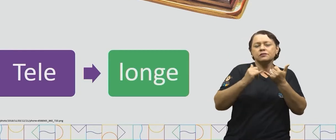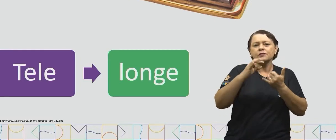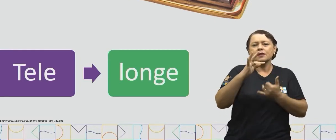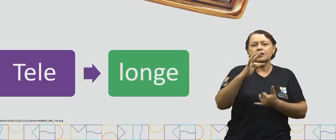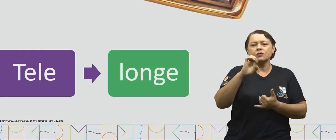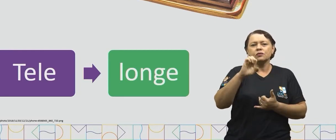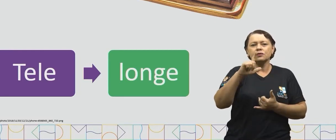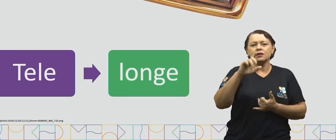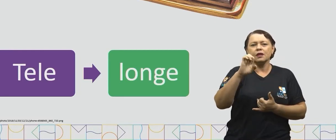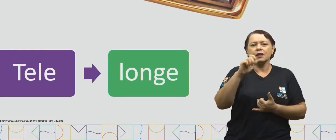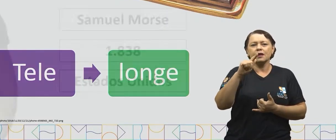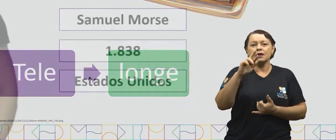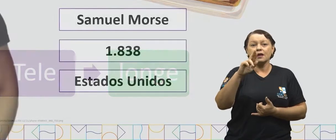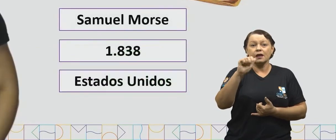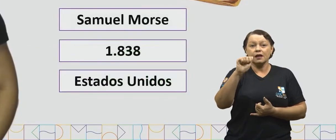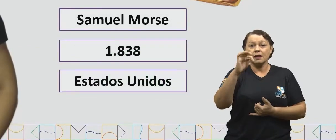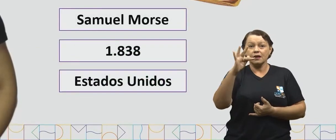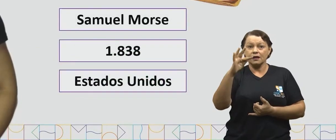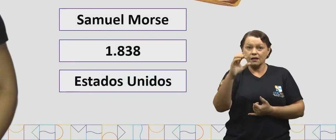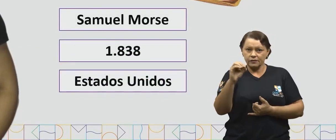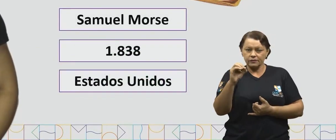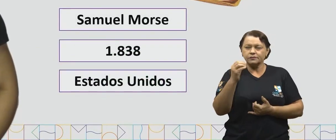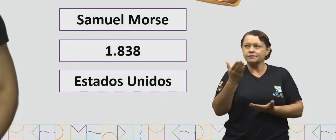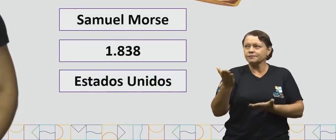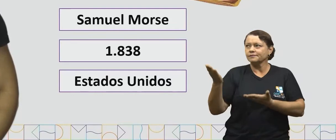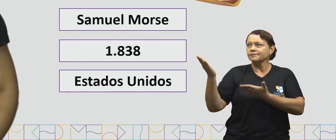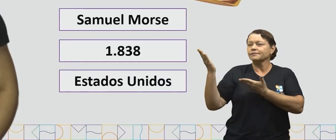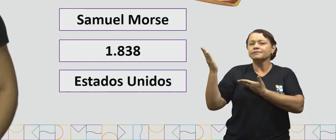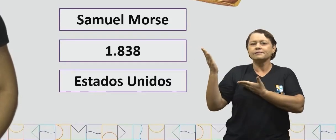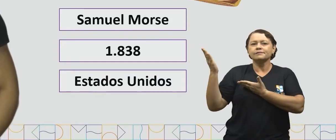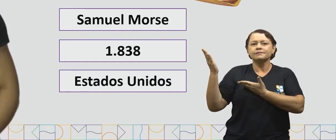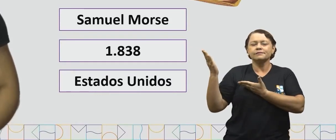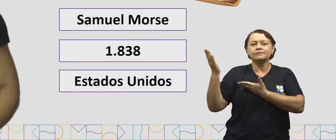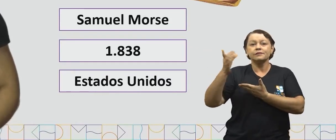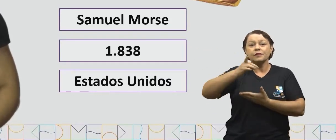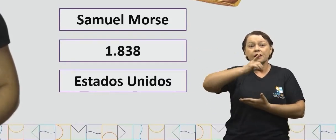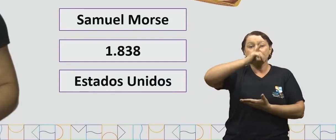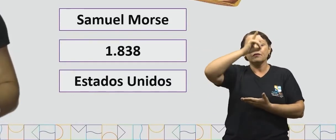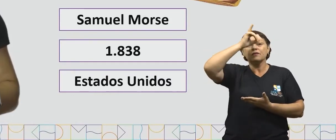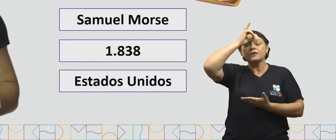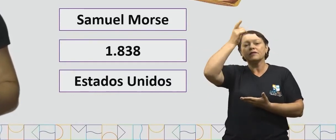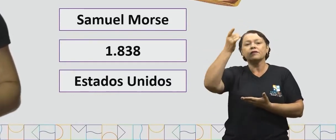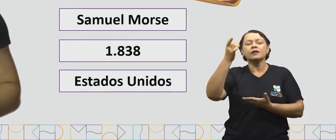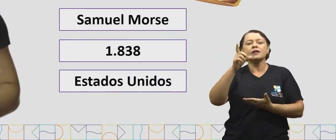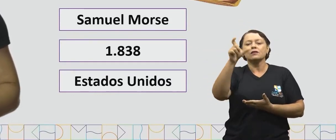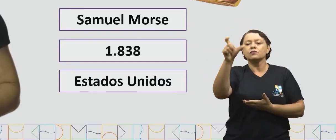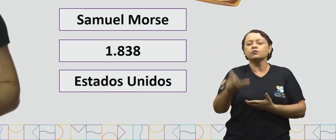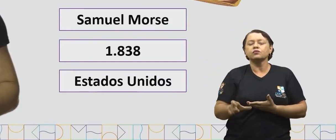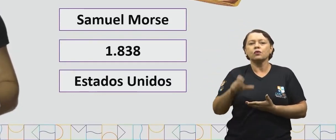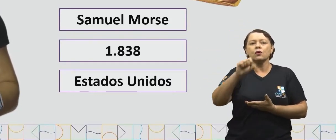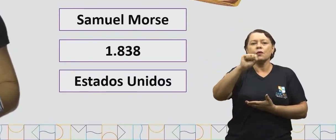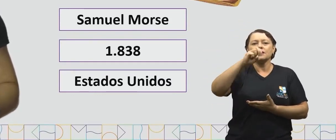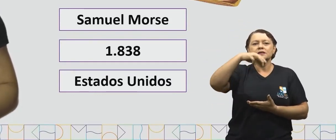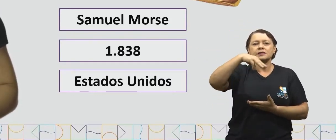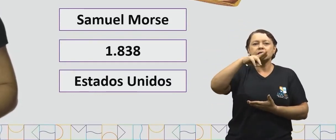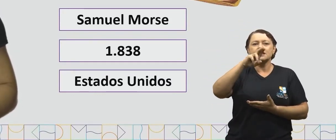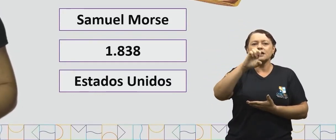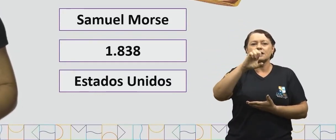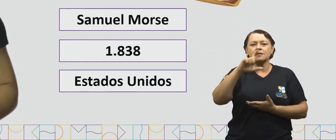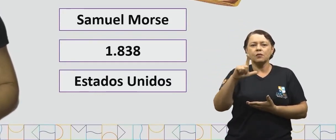dizer que eles são parentes. O telégrafo surgiu a partir dos trabalhos de Samuel Morse, por volta